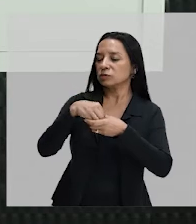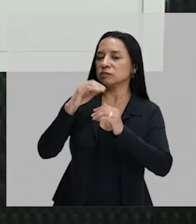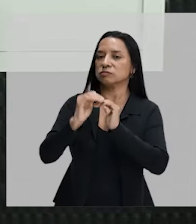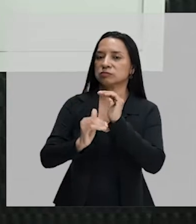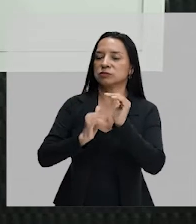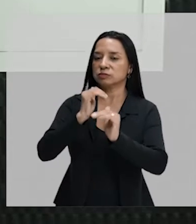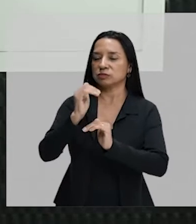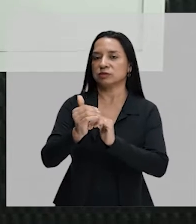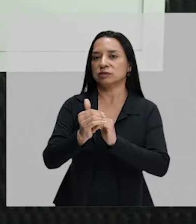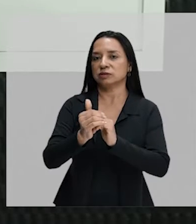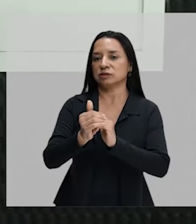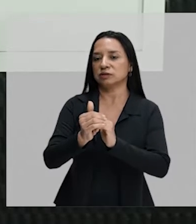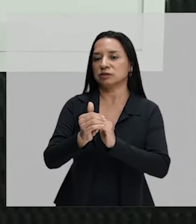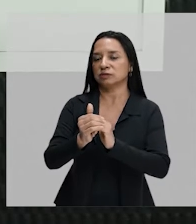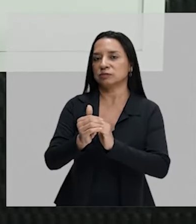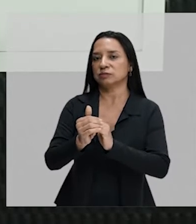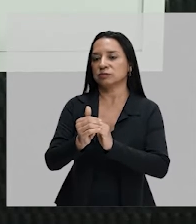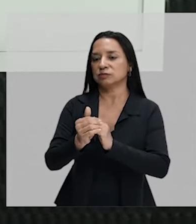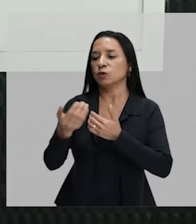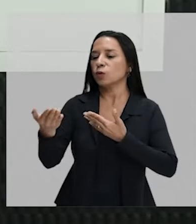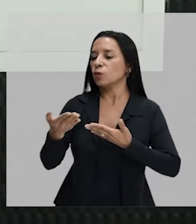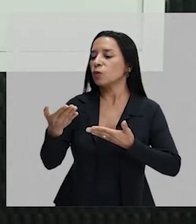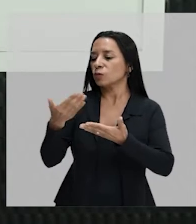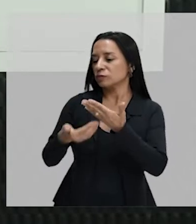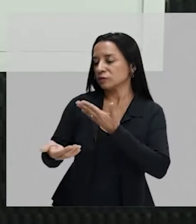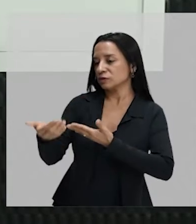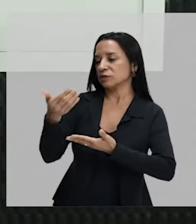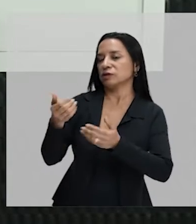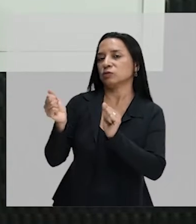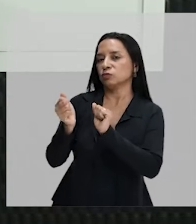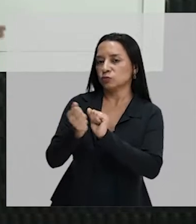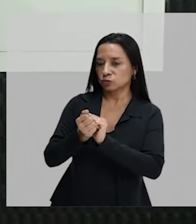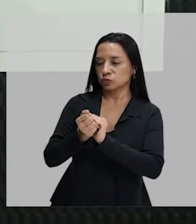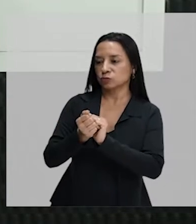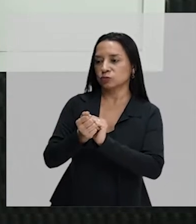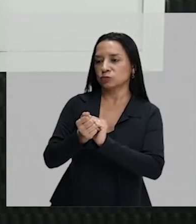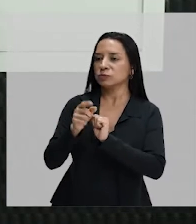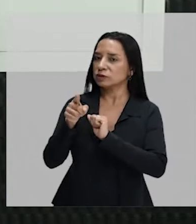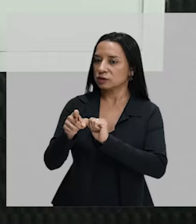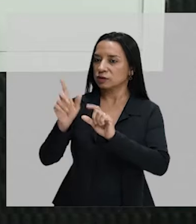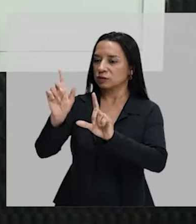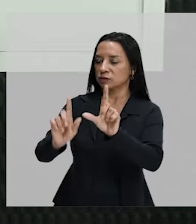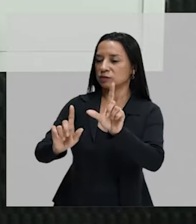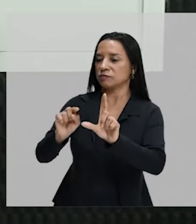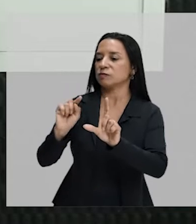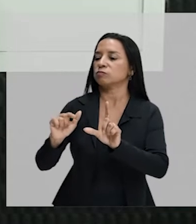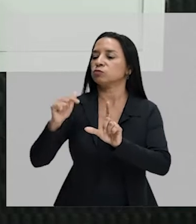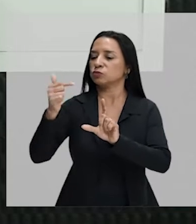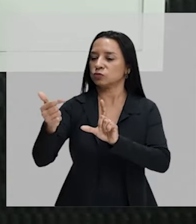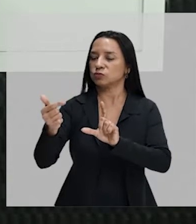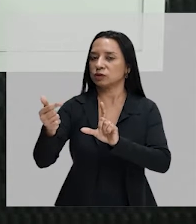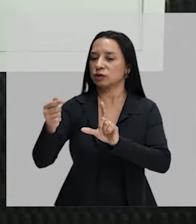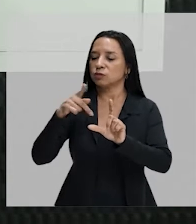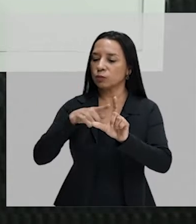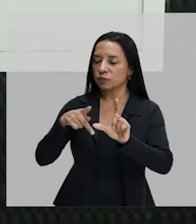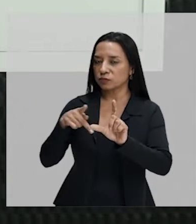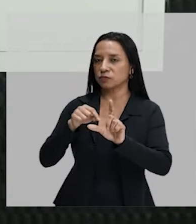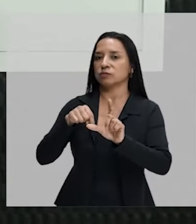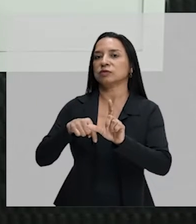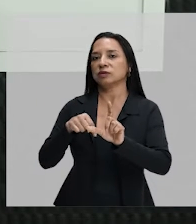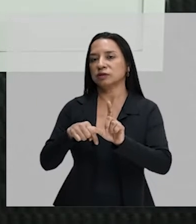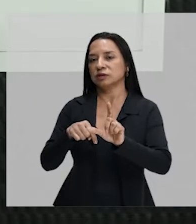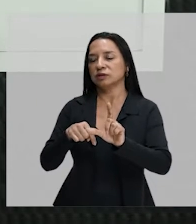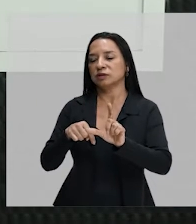Você faz a sua parte aí, eu faço a minha aqui e todo mundo sai feliz. Todo mundo realizando o seu trabalho, dá tudo certo no